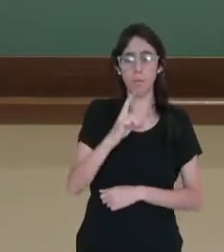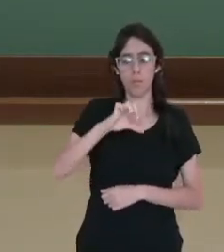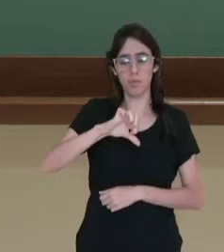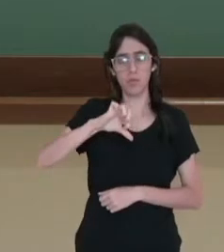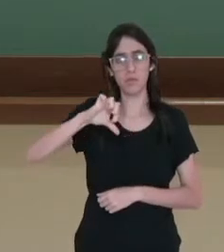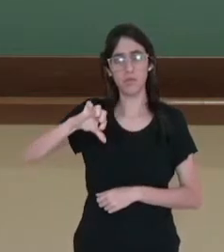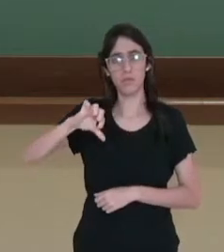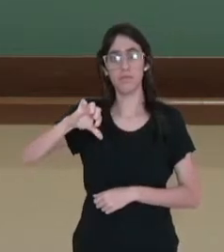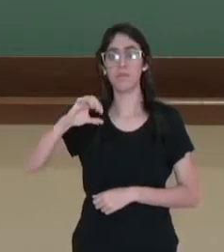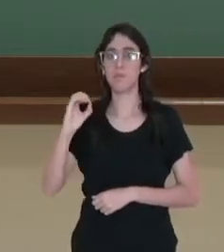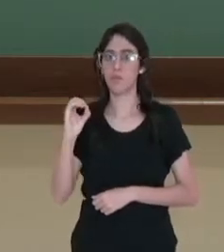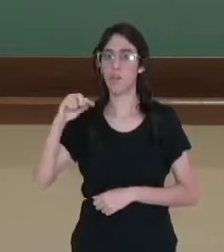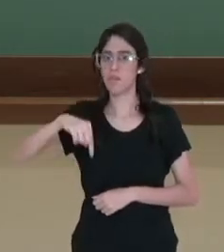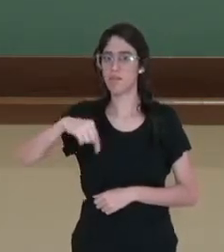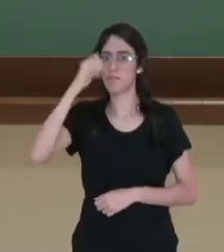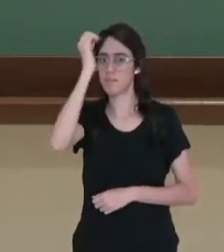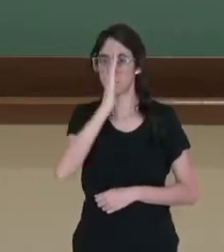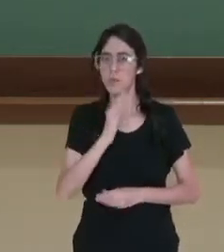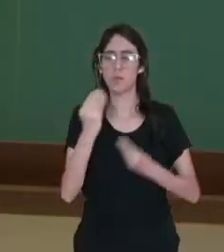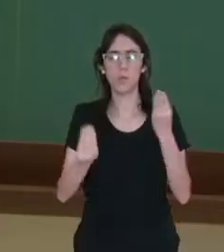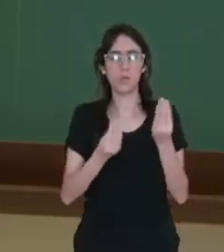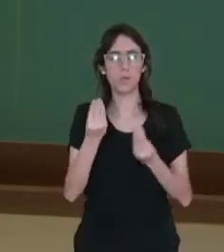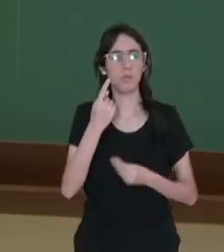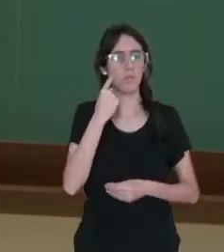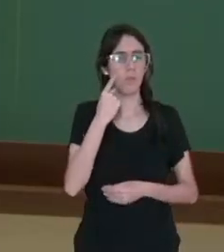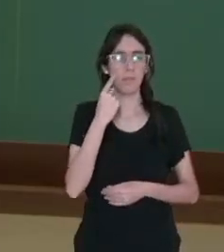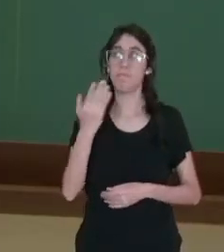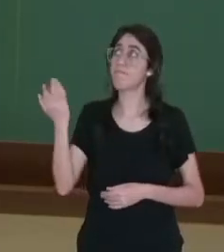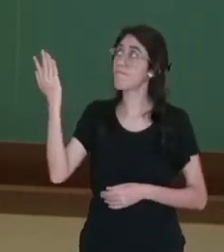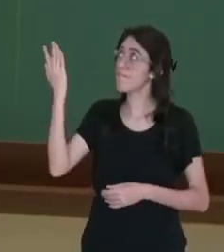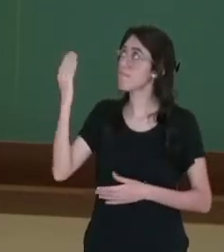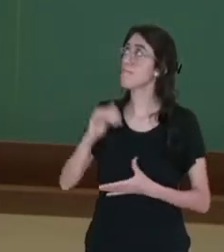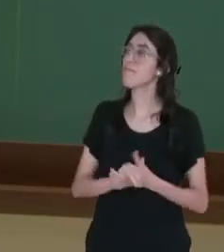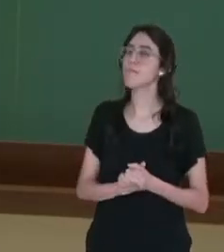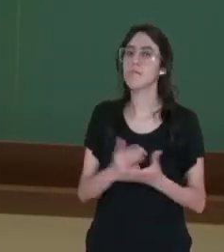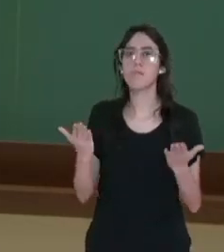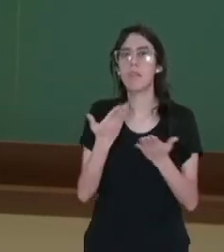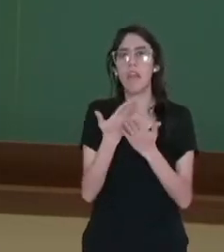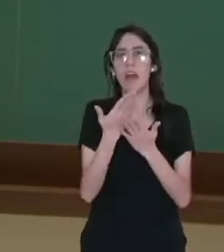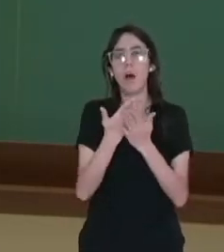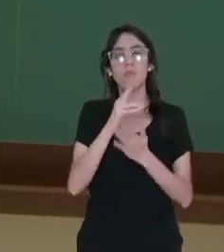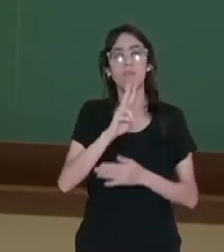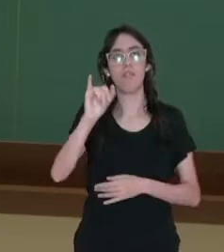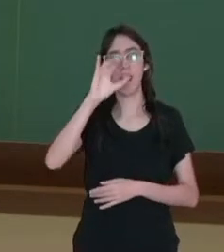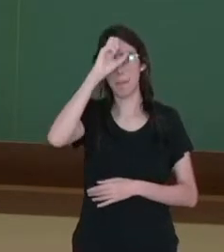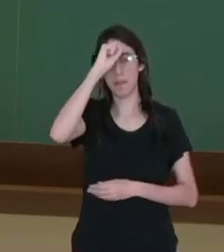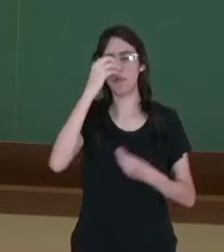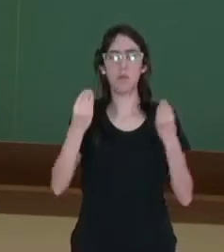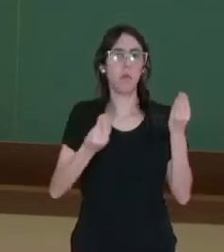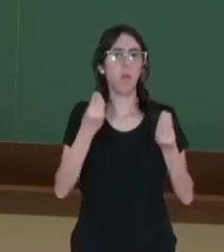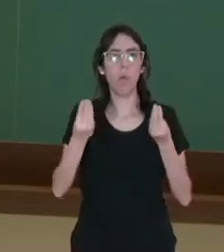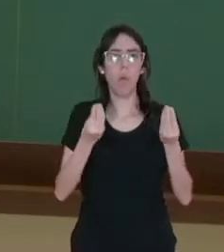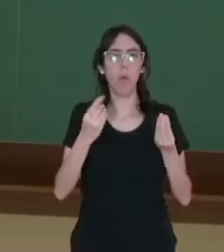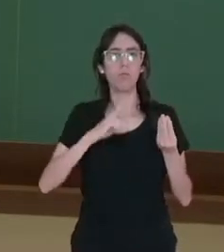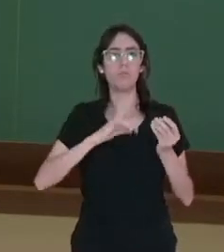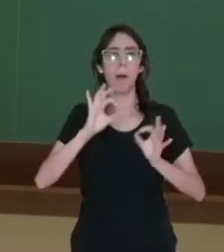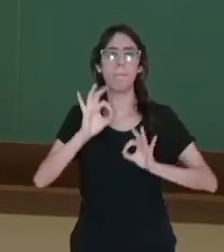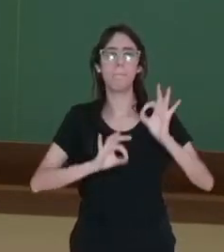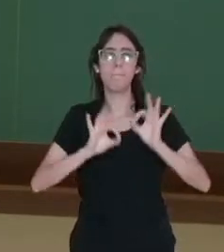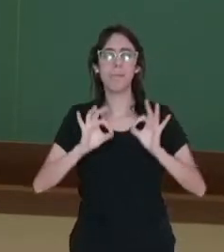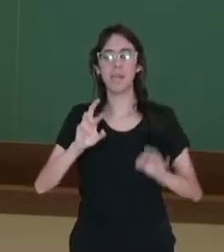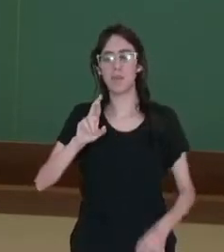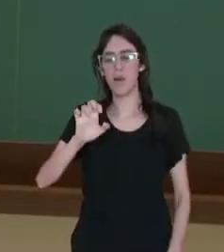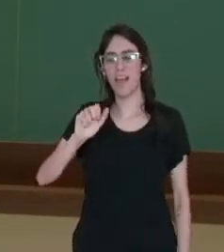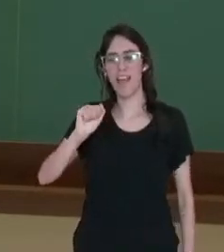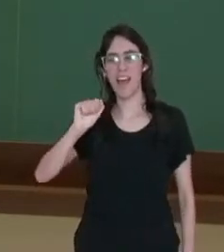1990 no Brasil. Venha com a gente, porque nessa aula nós vamos compreender como o sucesso do Plano Real,